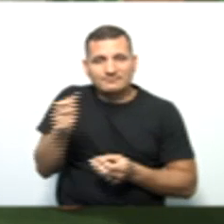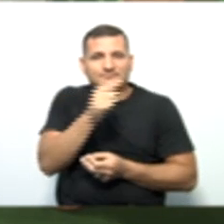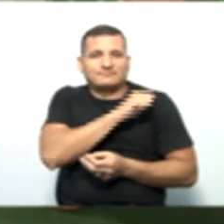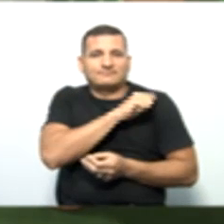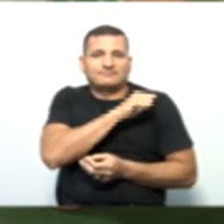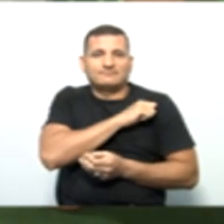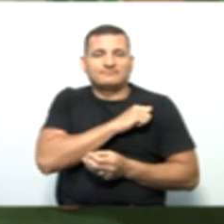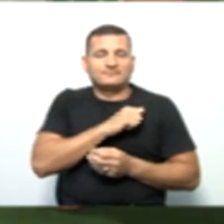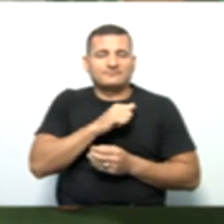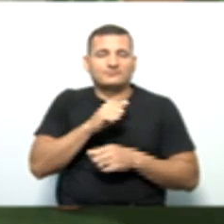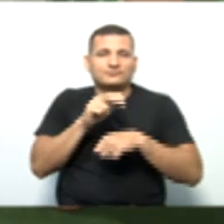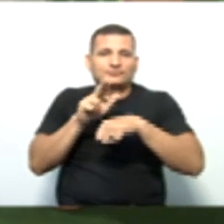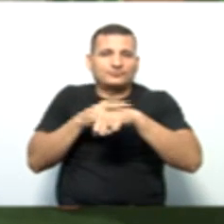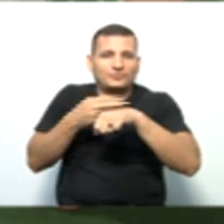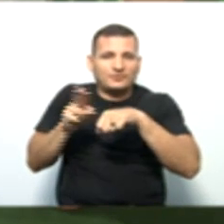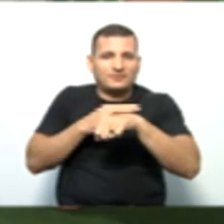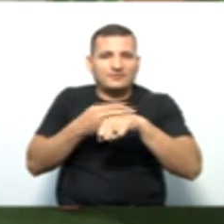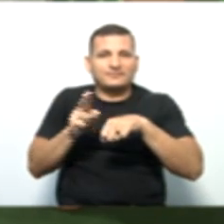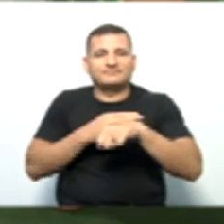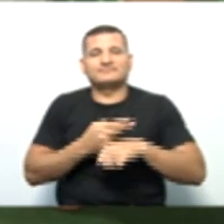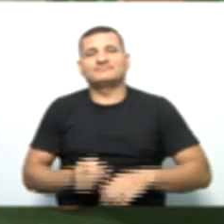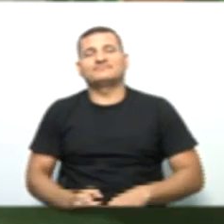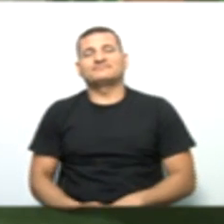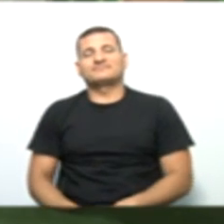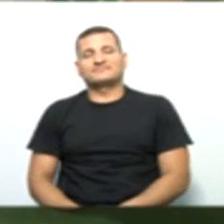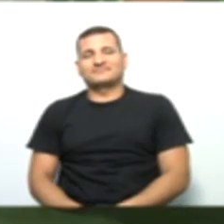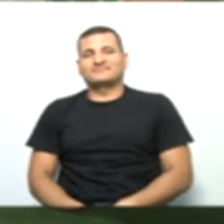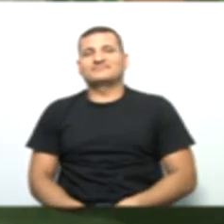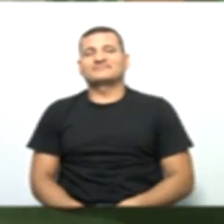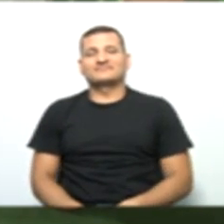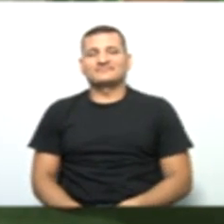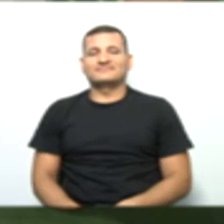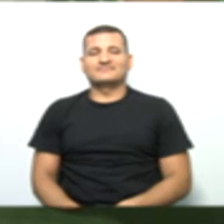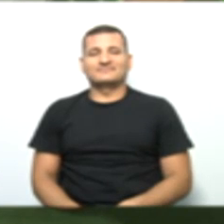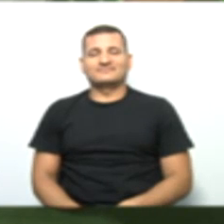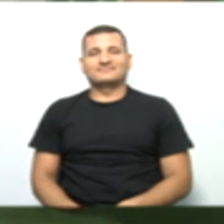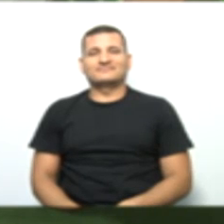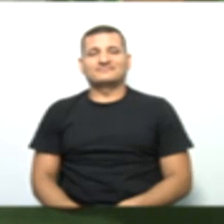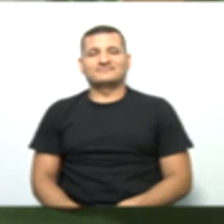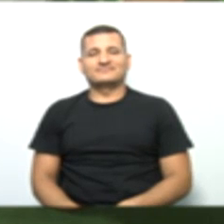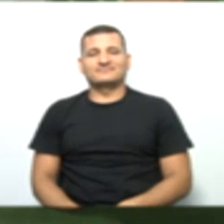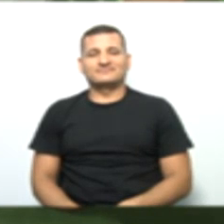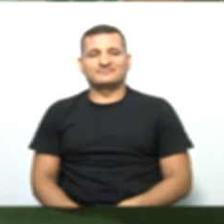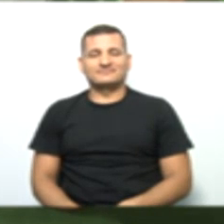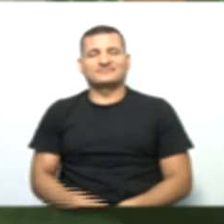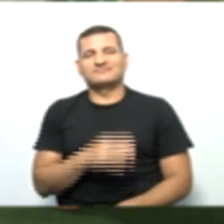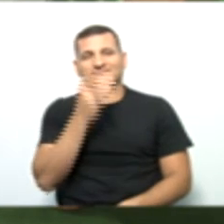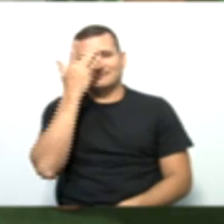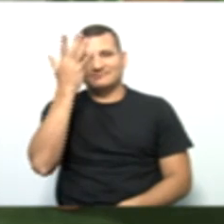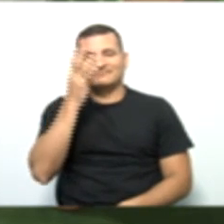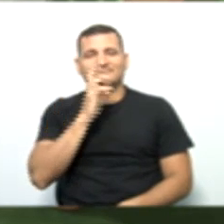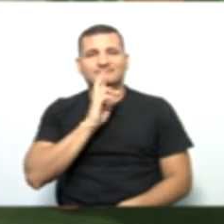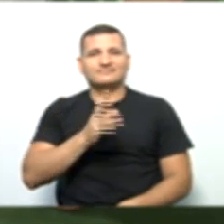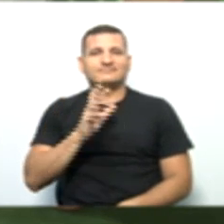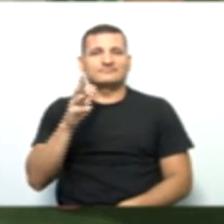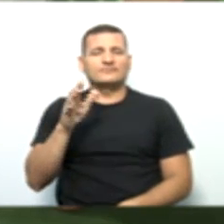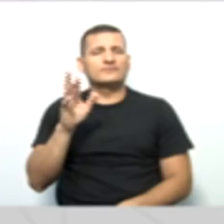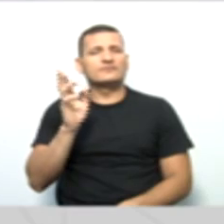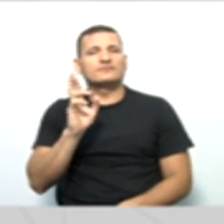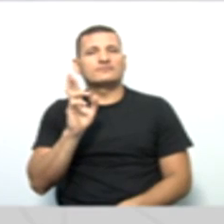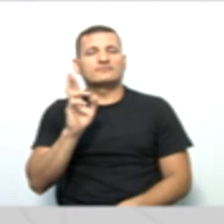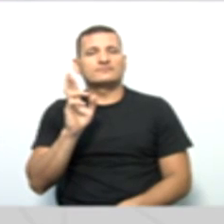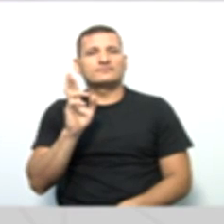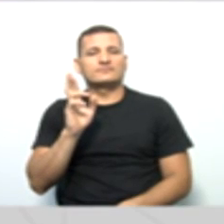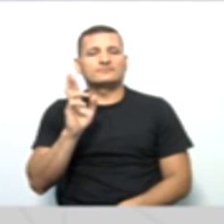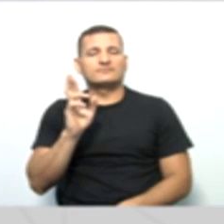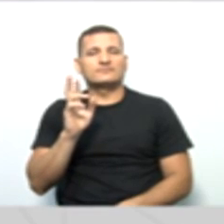aluno que respondeu, né? Vamos falir esses professores aí, que essa questão aí tá muito fácil, todo mundo responde, né, gente? Olha só, quem é o responsável pelo